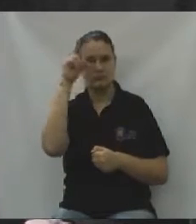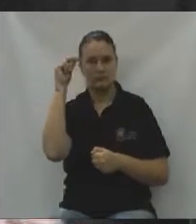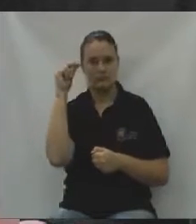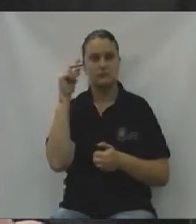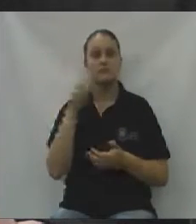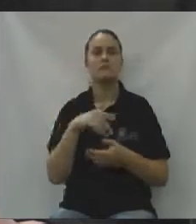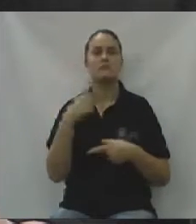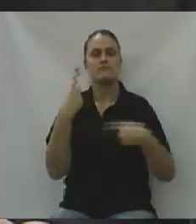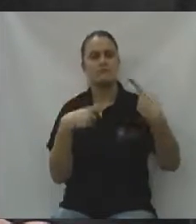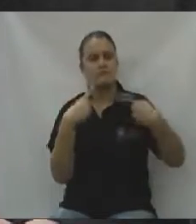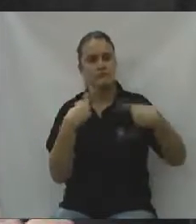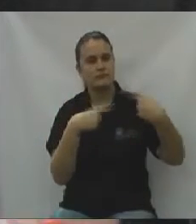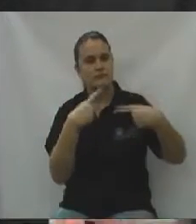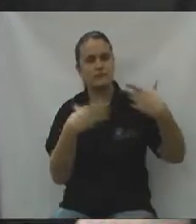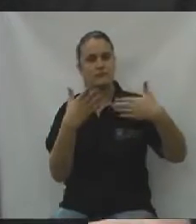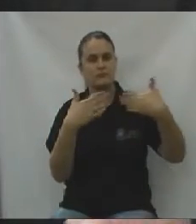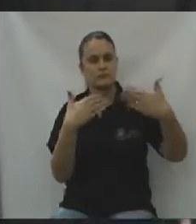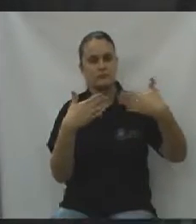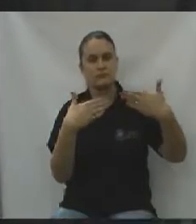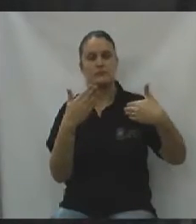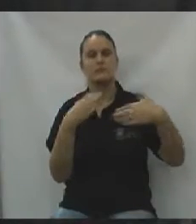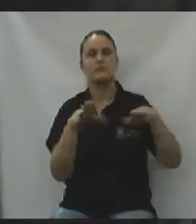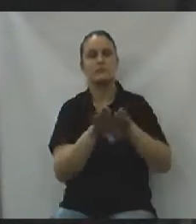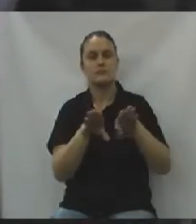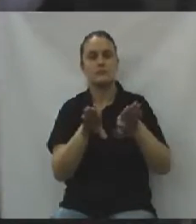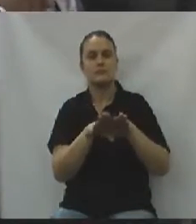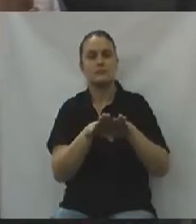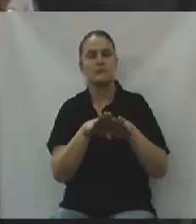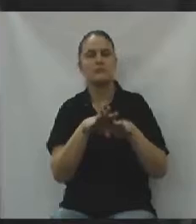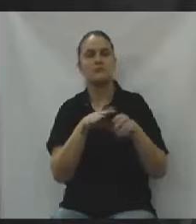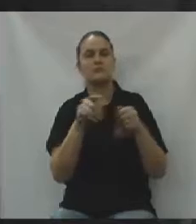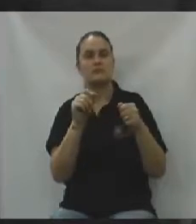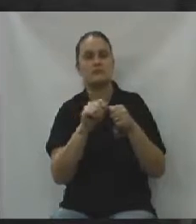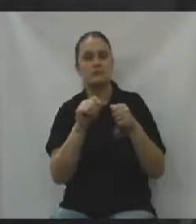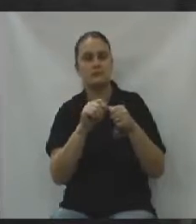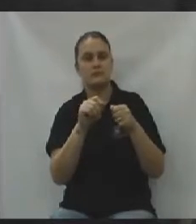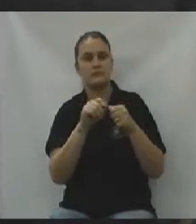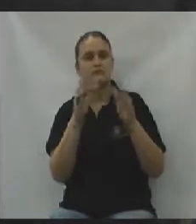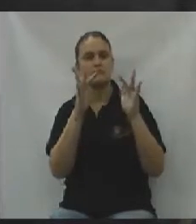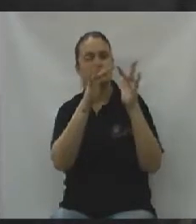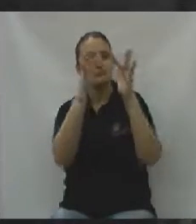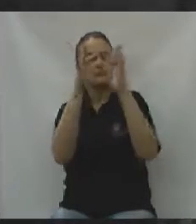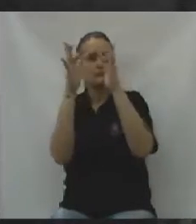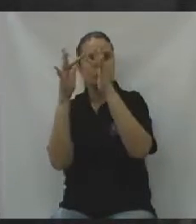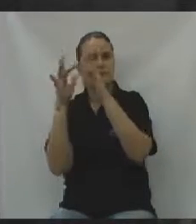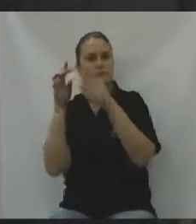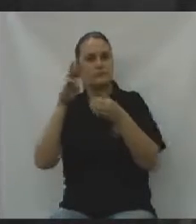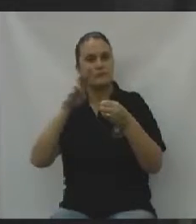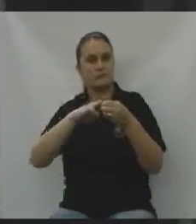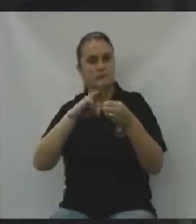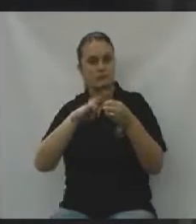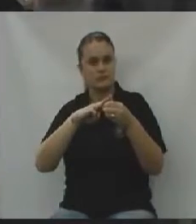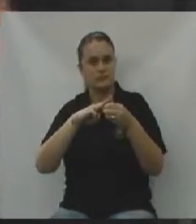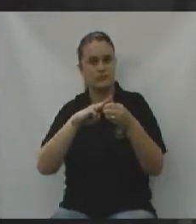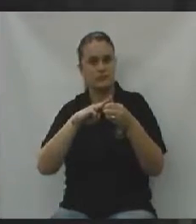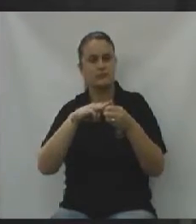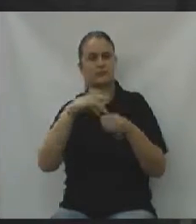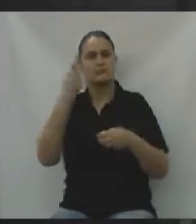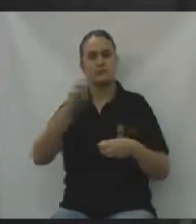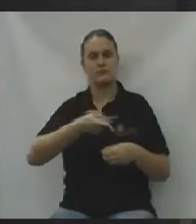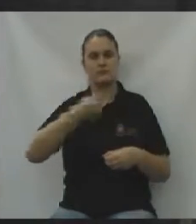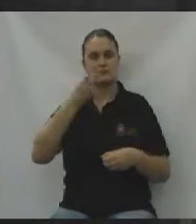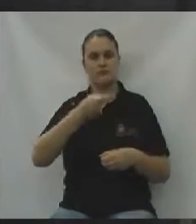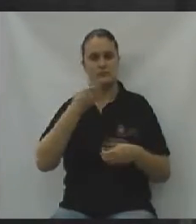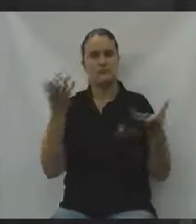prefeito, discutindo também do que se faça contatos com municípios que tanto